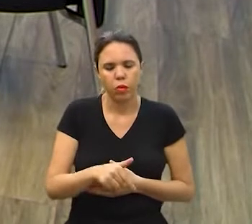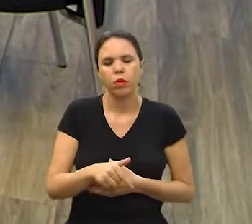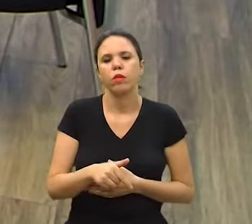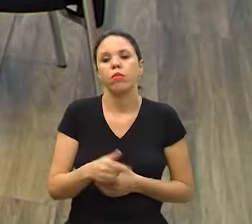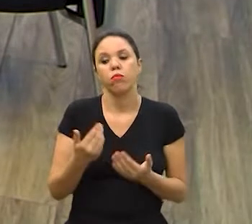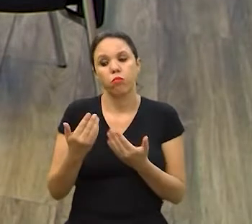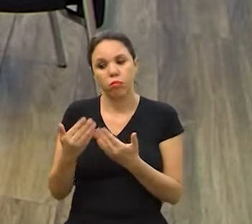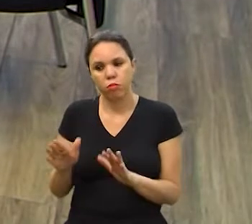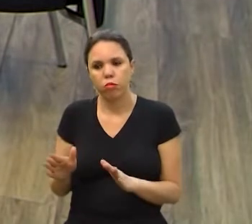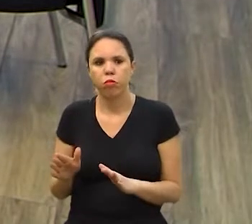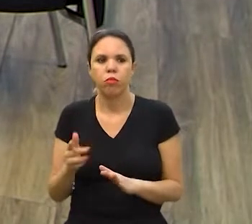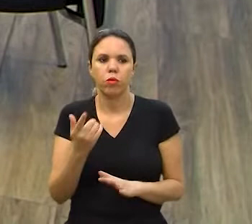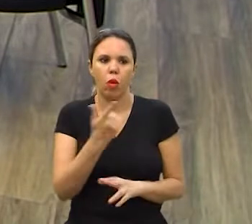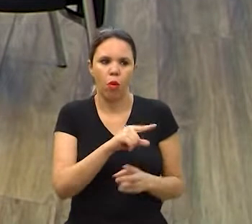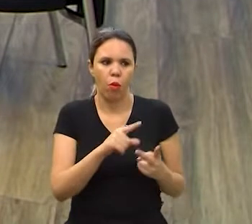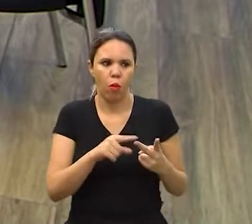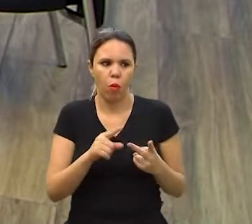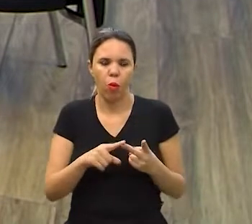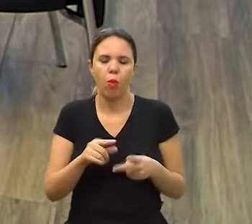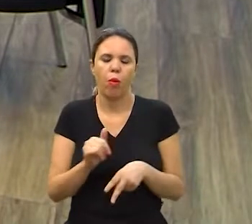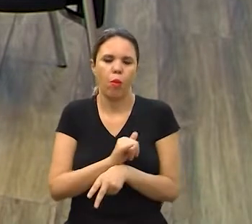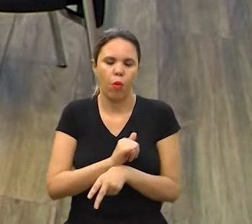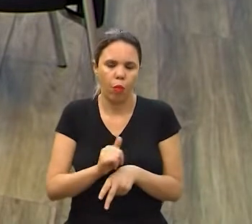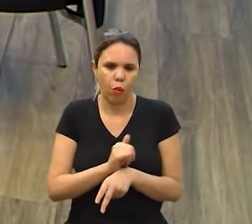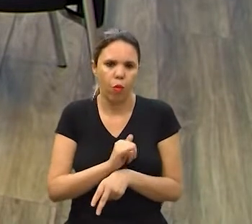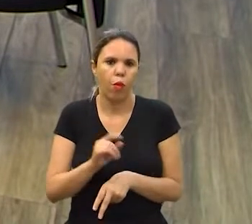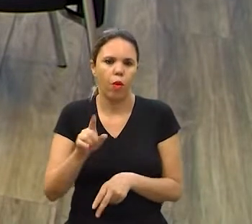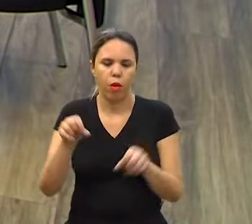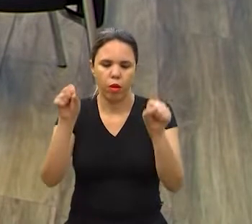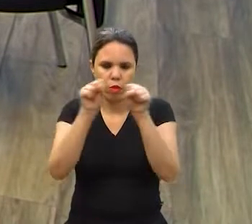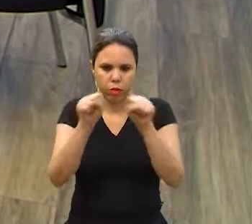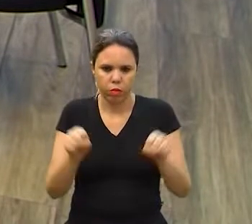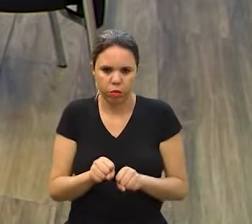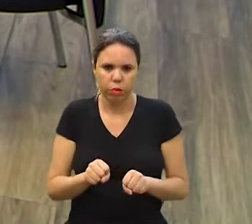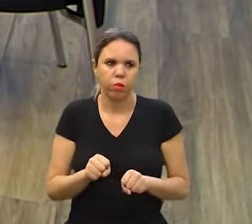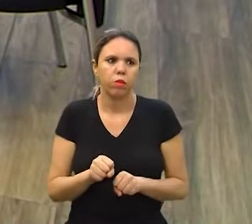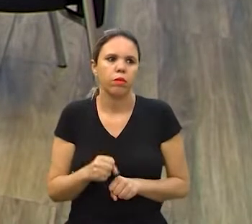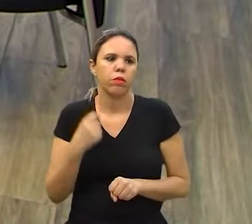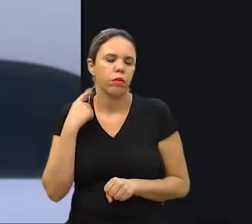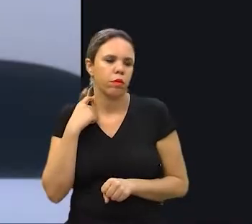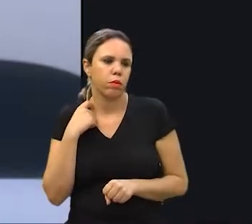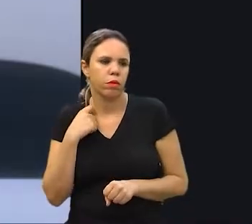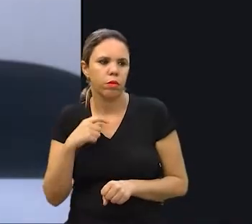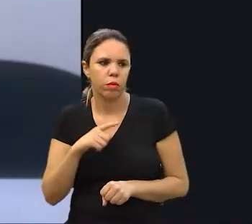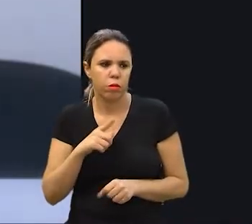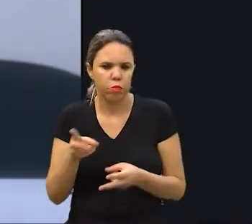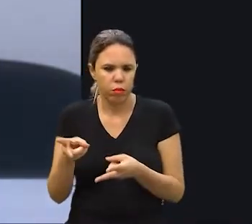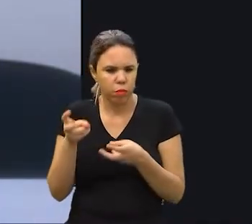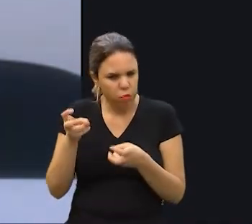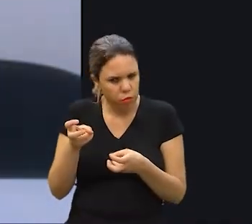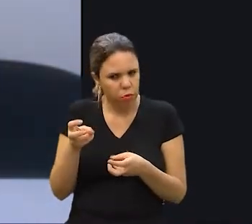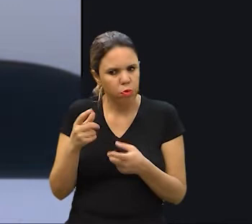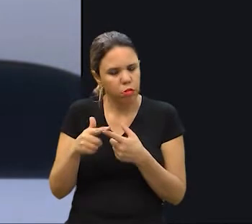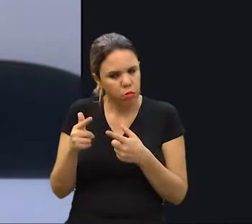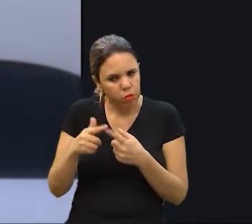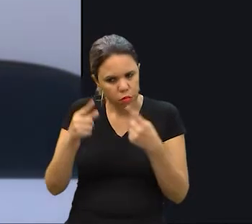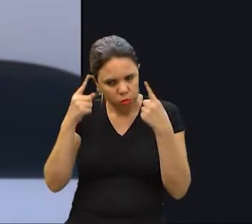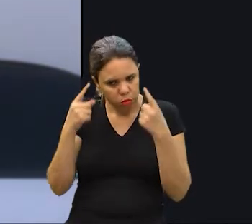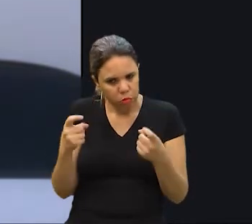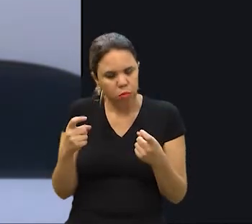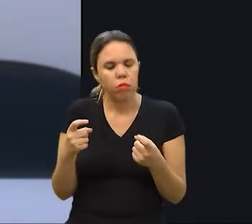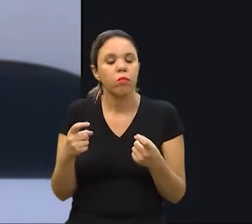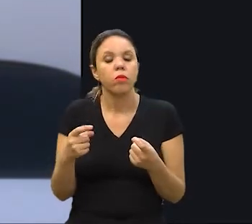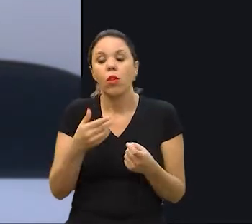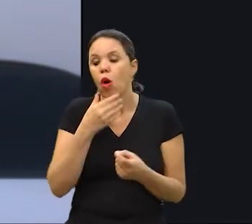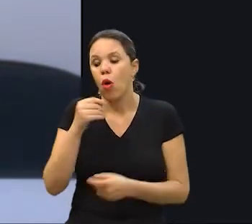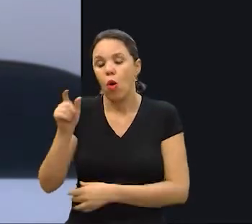uma porta de entrada. Okay. A outra porta de entrada será pelo sistema CRAS-CREAS, onde, detectada uma situação de